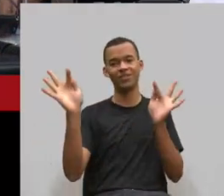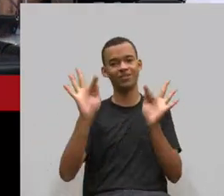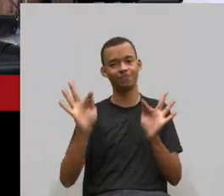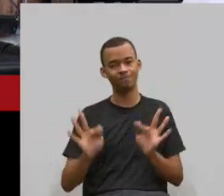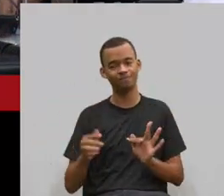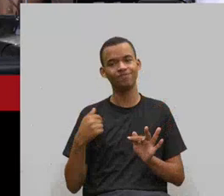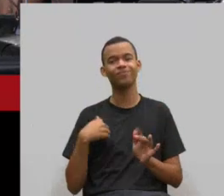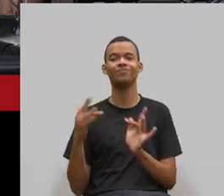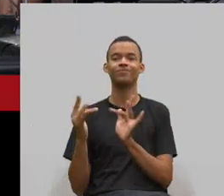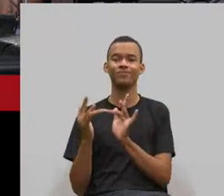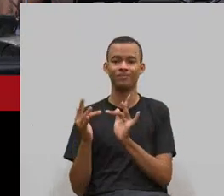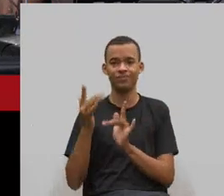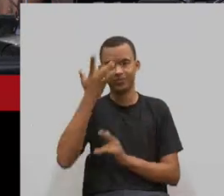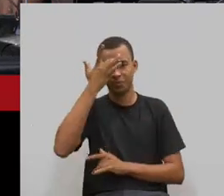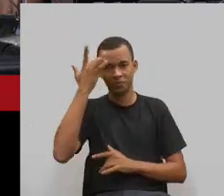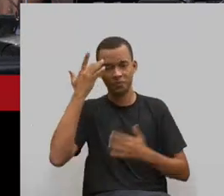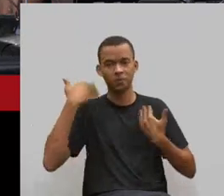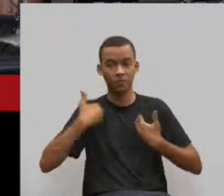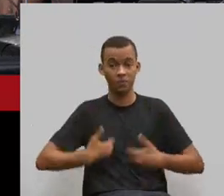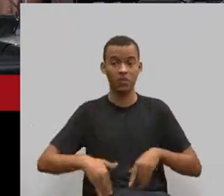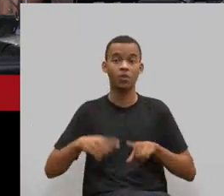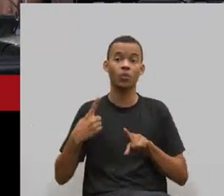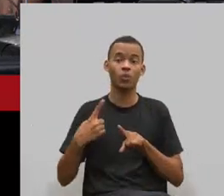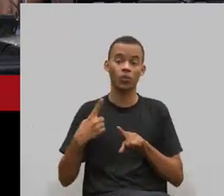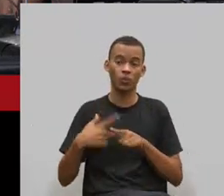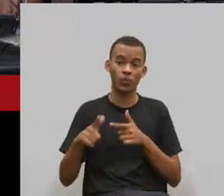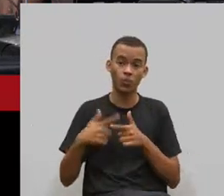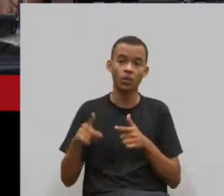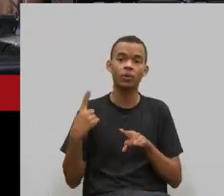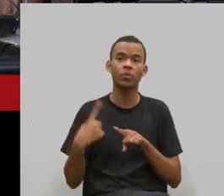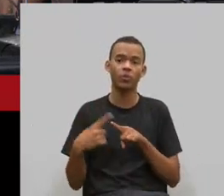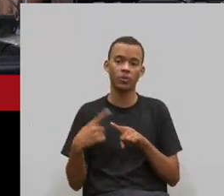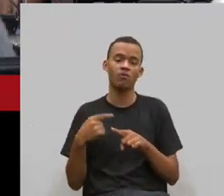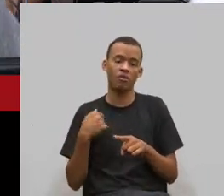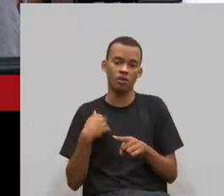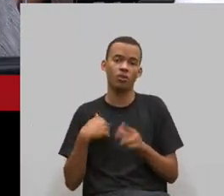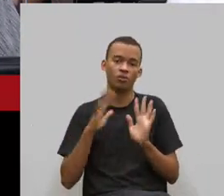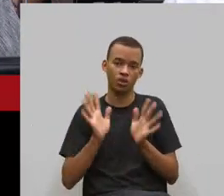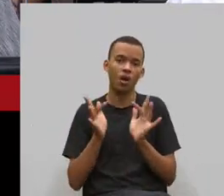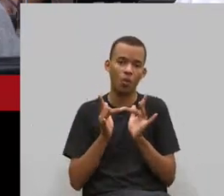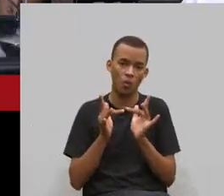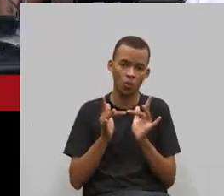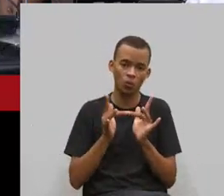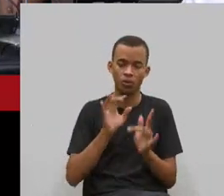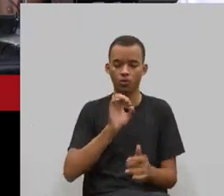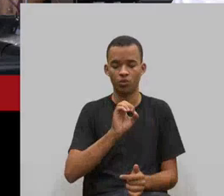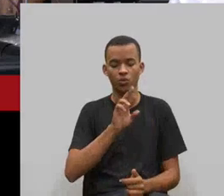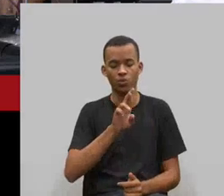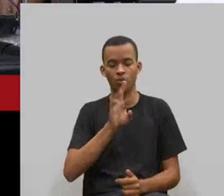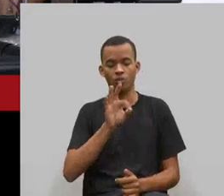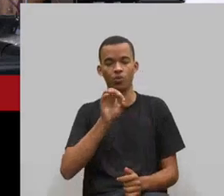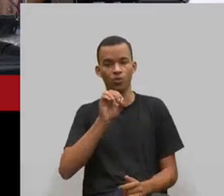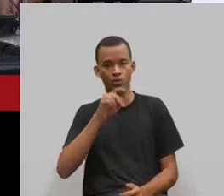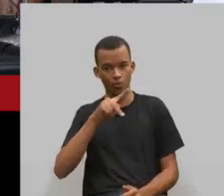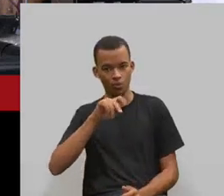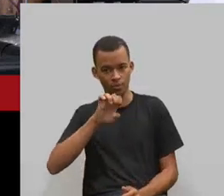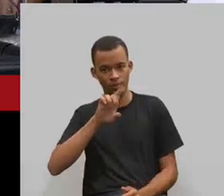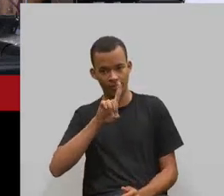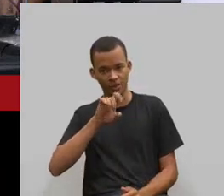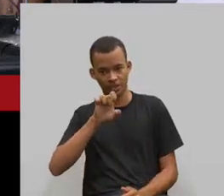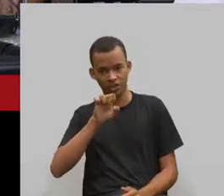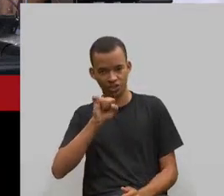físicos que da meu Rambo de Ortopedia Dev ser intelectual neurológico dependia de outros colegas também para auxiliar no